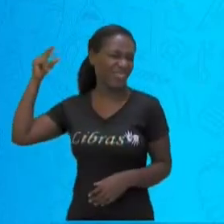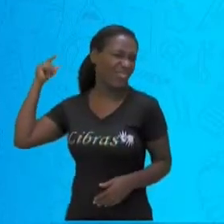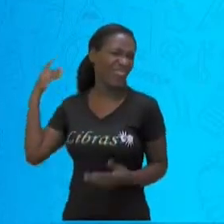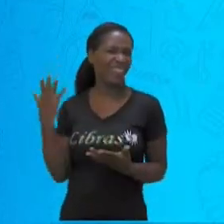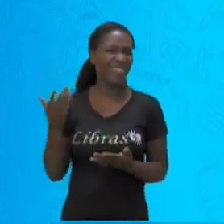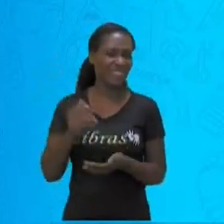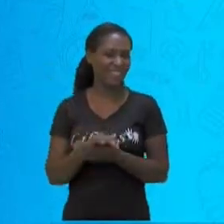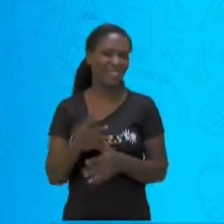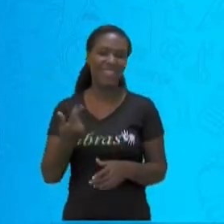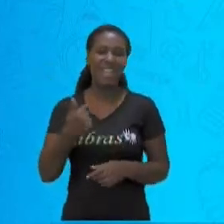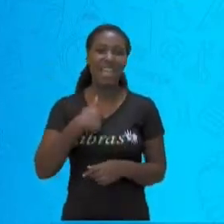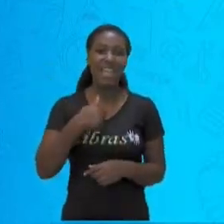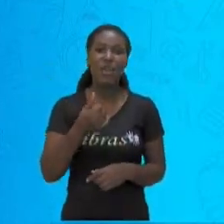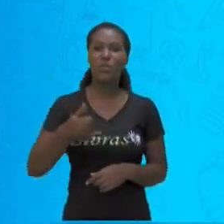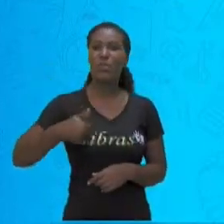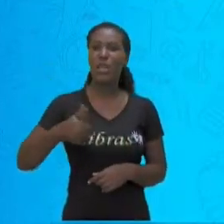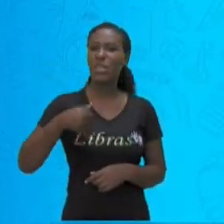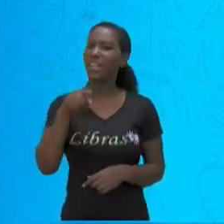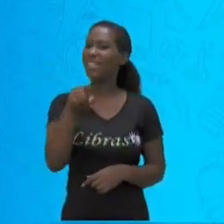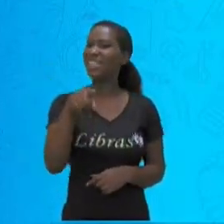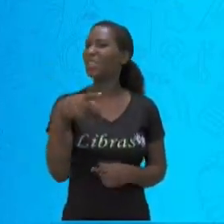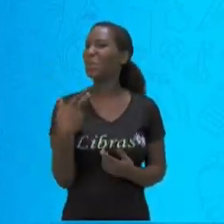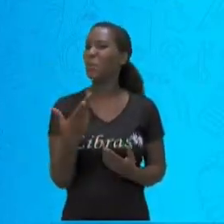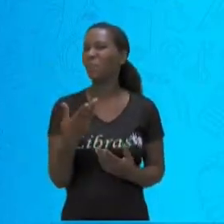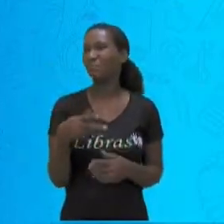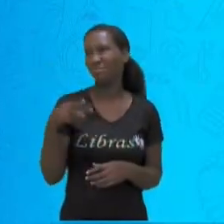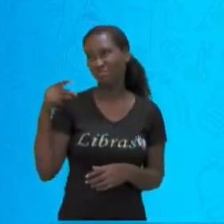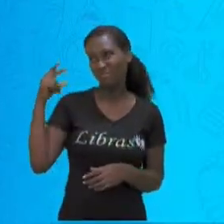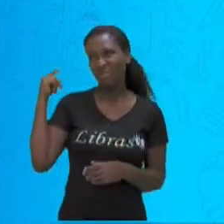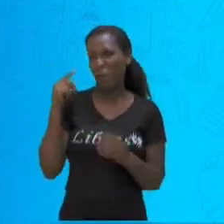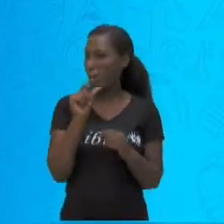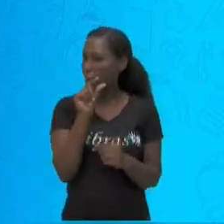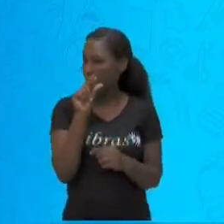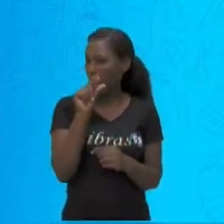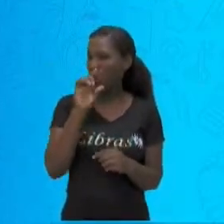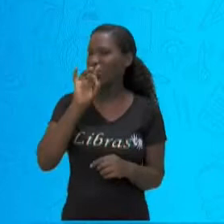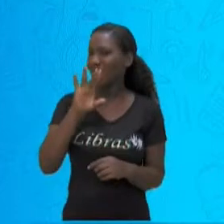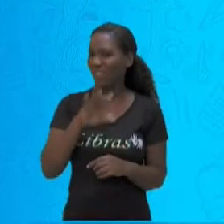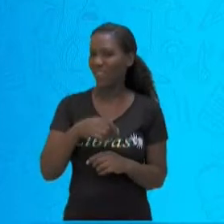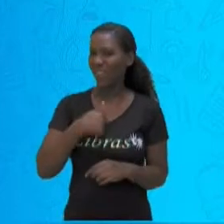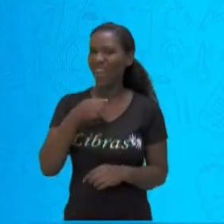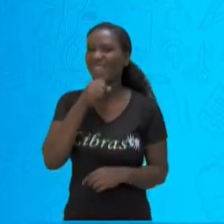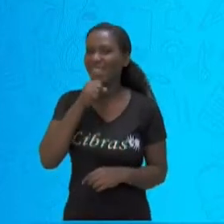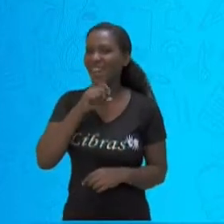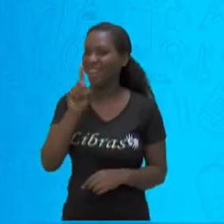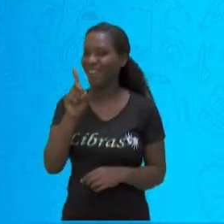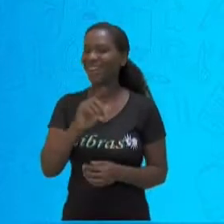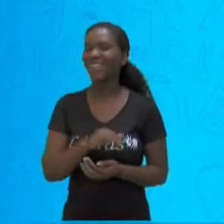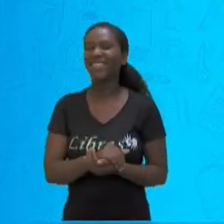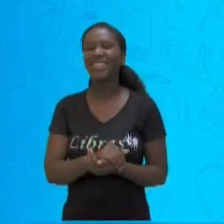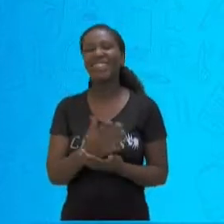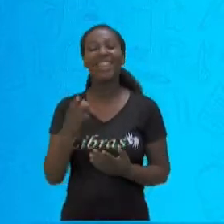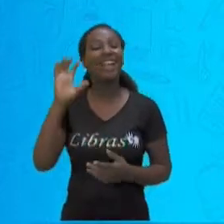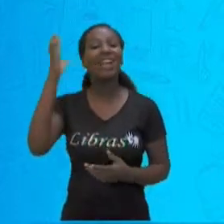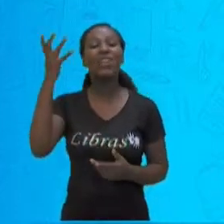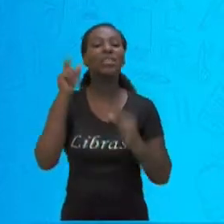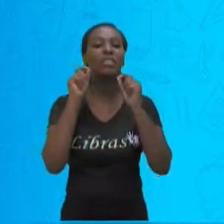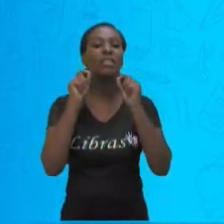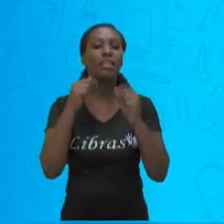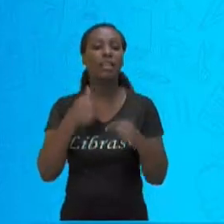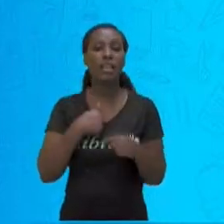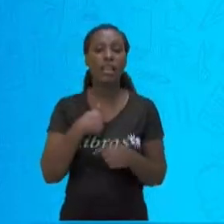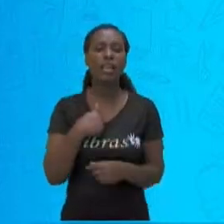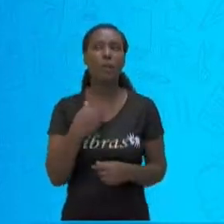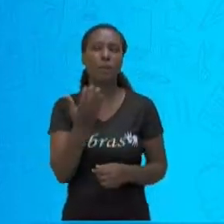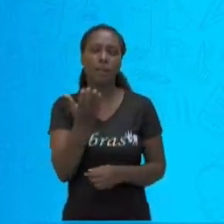pouquinho. Mas o que, que acontece? Que eu queria comer um lanche na